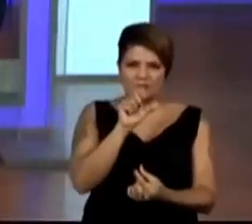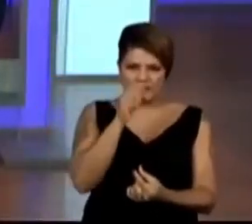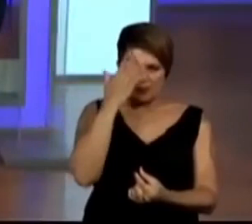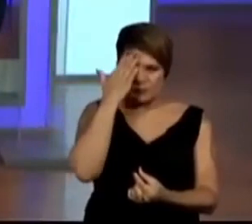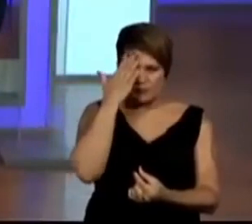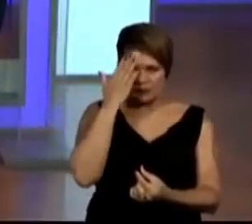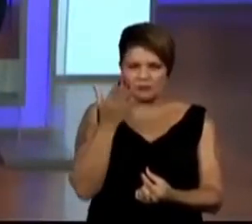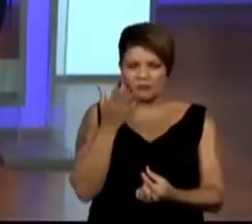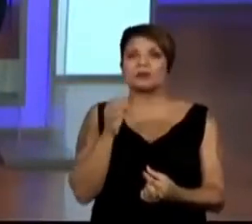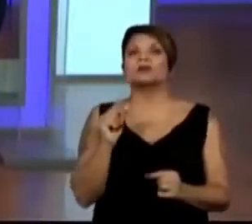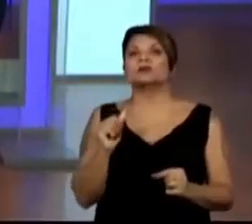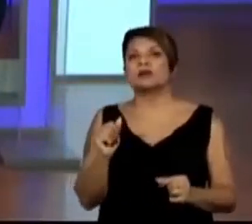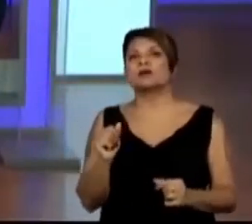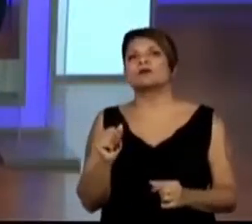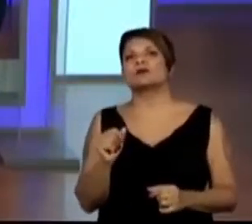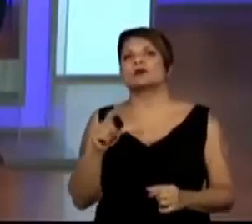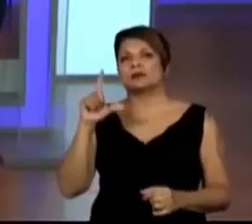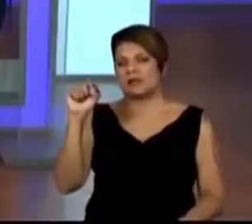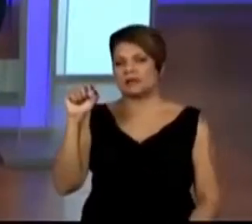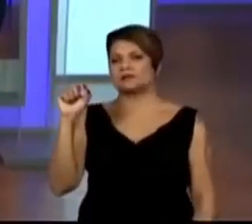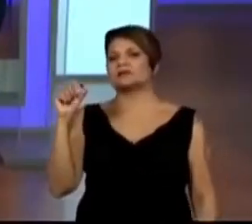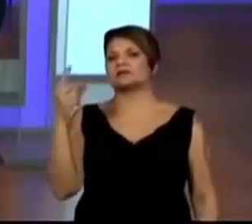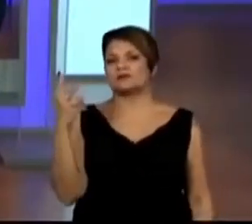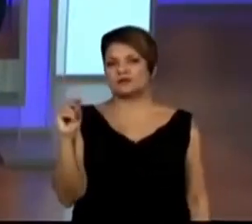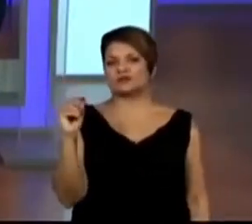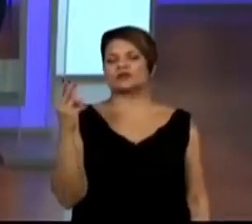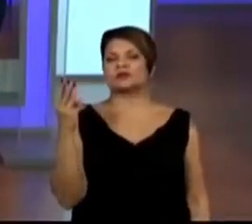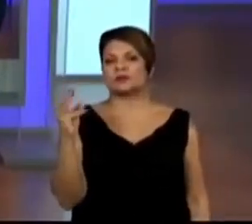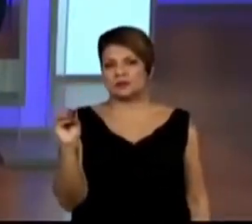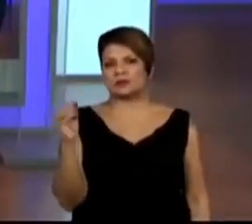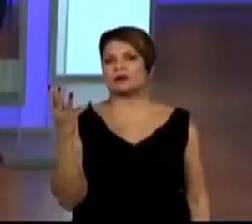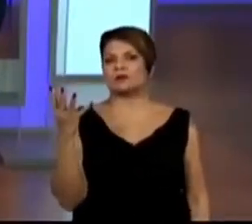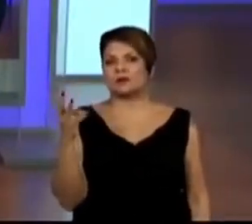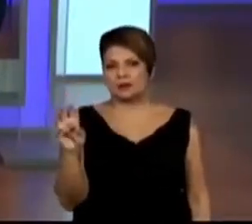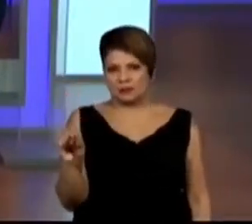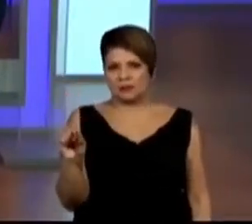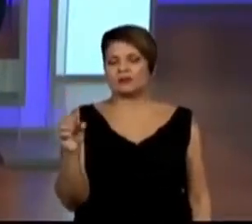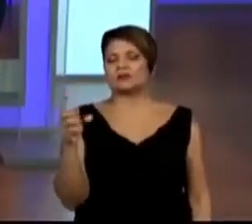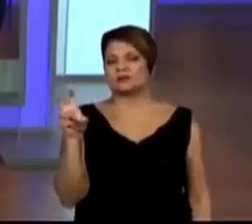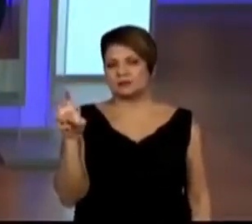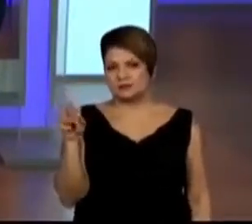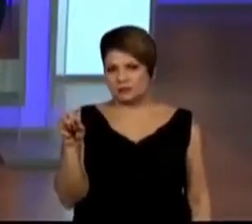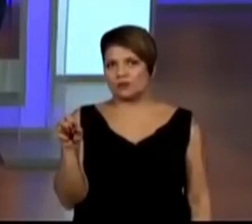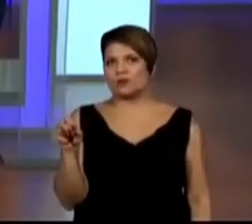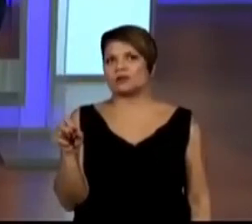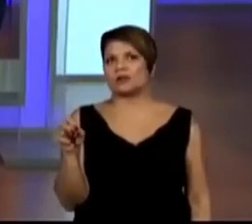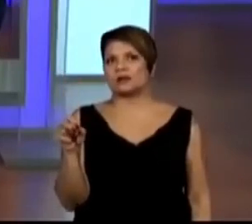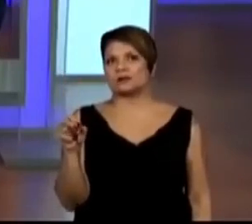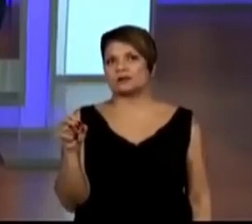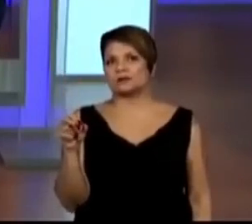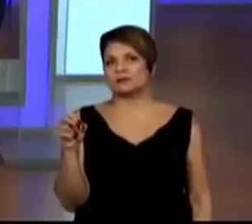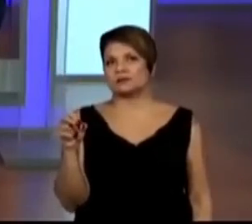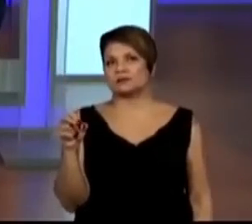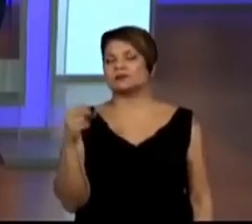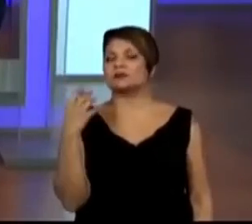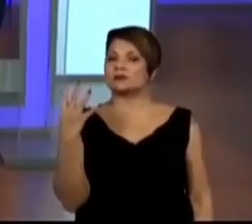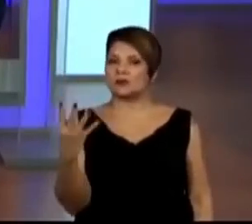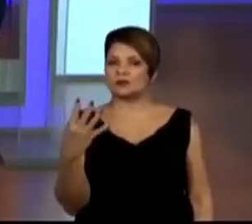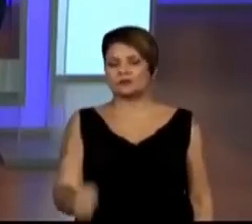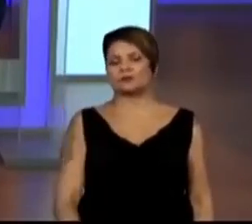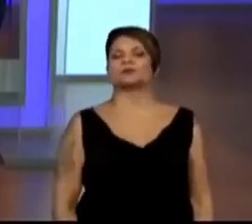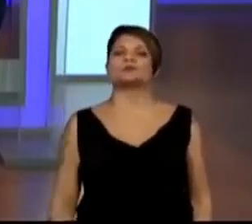unidades. Eu sei que tem, ó, 10, 20, 30, 40, 50 e